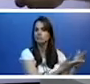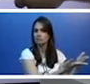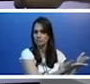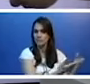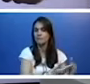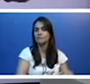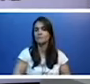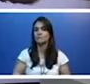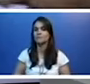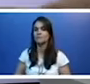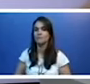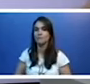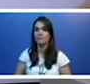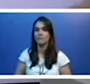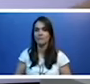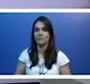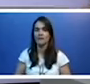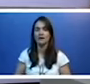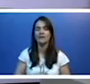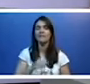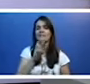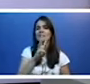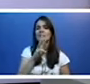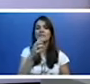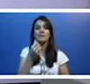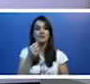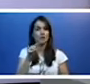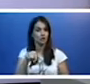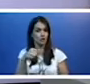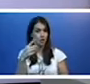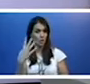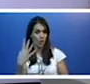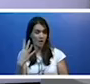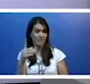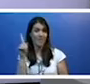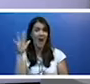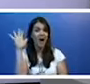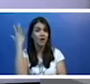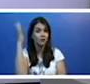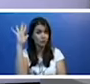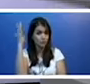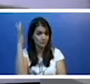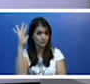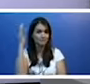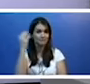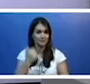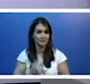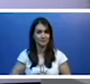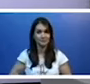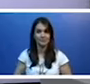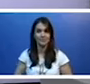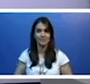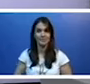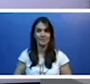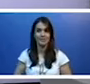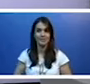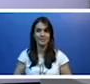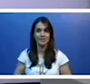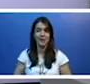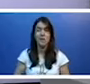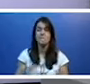Ah é Então altura da árvore vai ser o 36,4 que nós encontramos aqui que a distância do até o bebê mais